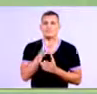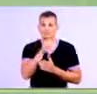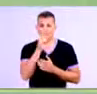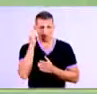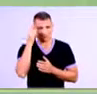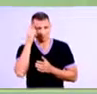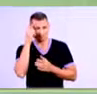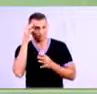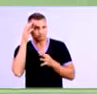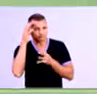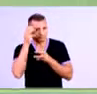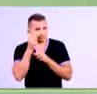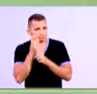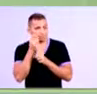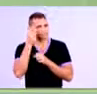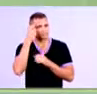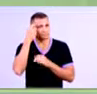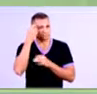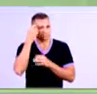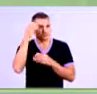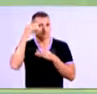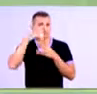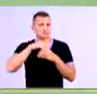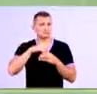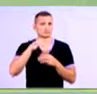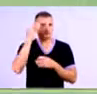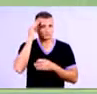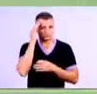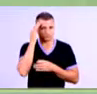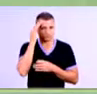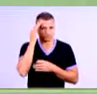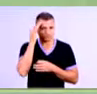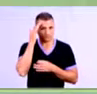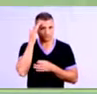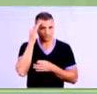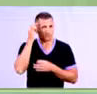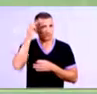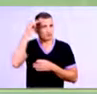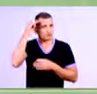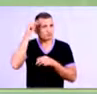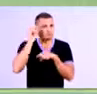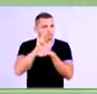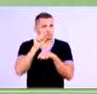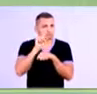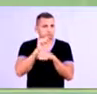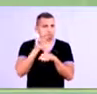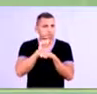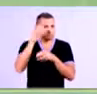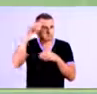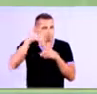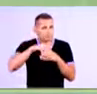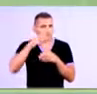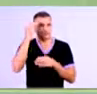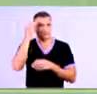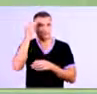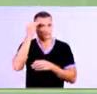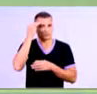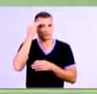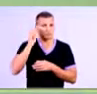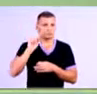processado e trazido para dentro da nossa compreensão, ele fica lá dentro da nossa memória. E aí nós